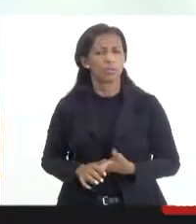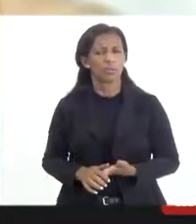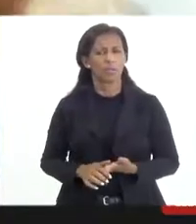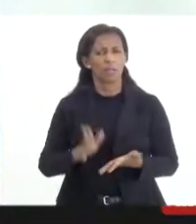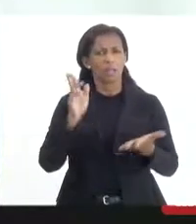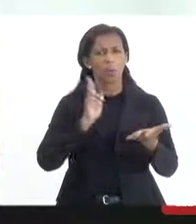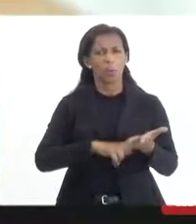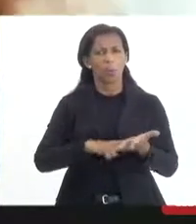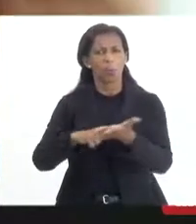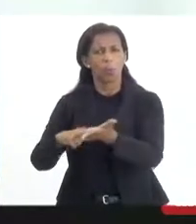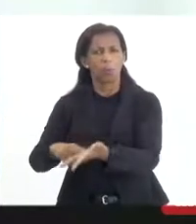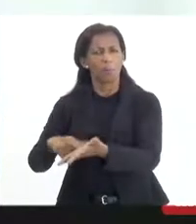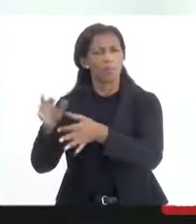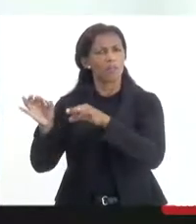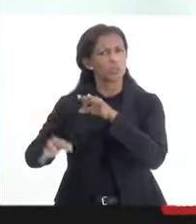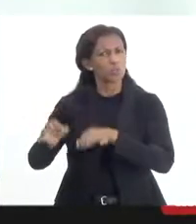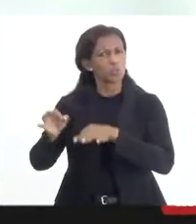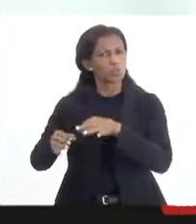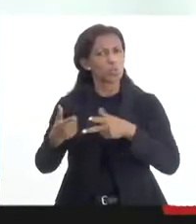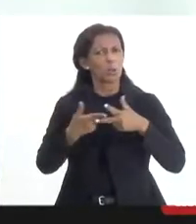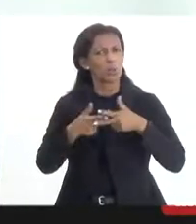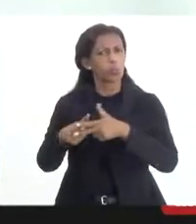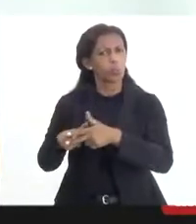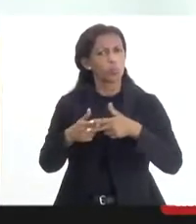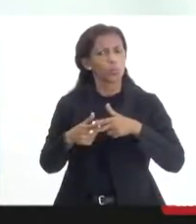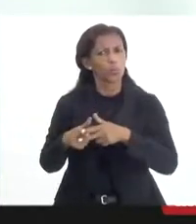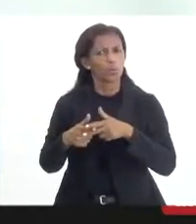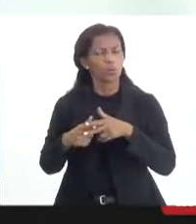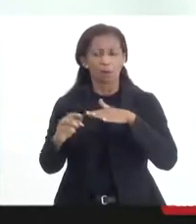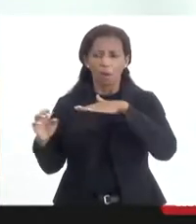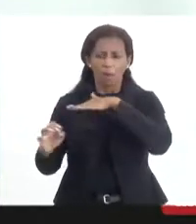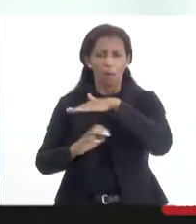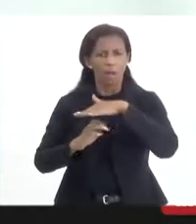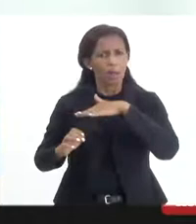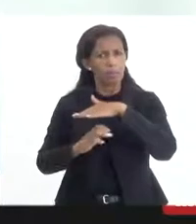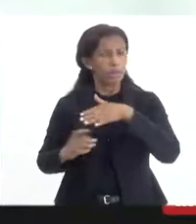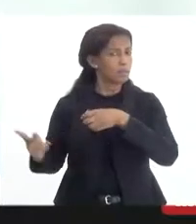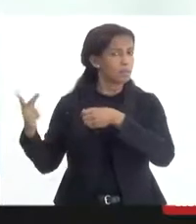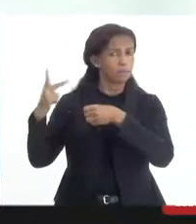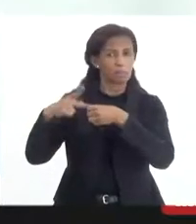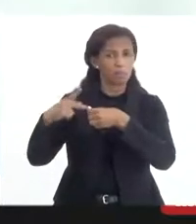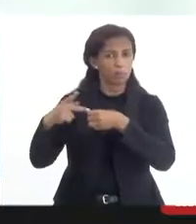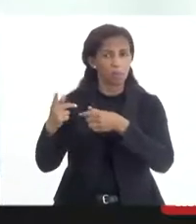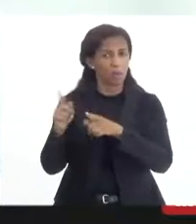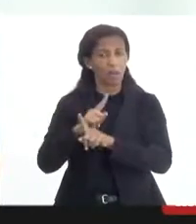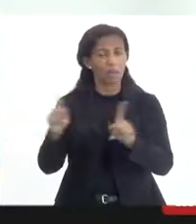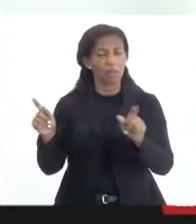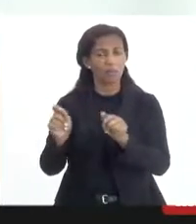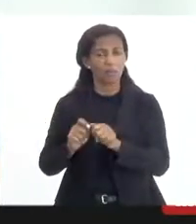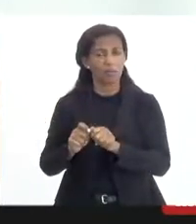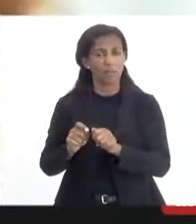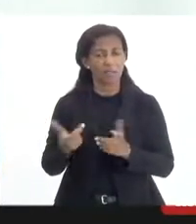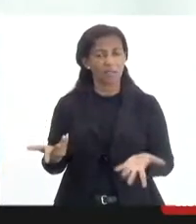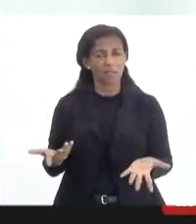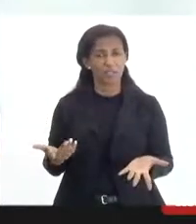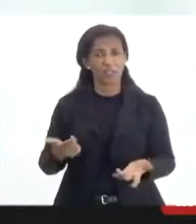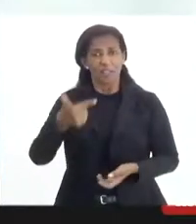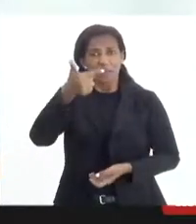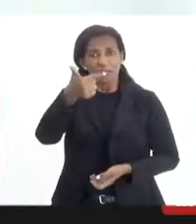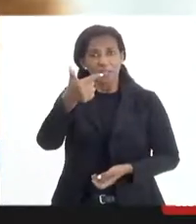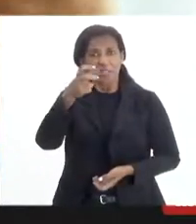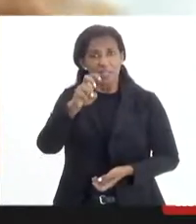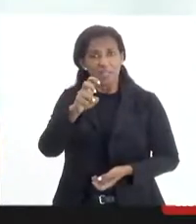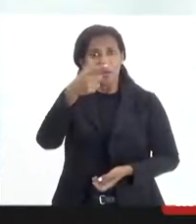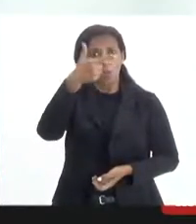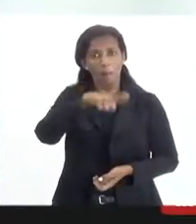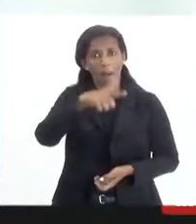feita pelo órgão fiscalizador, a empresa Petrobras está fazendo por 25 vezes.